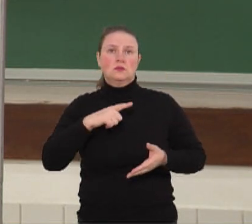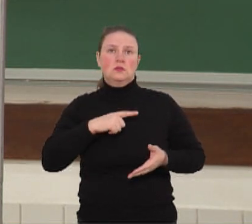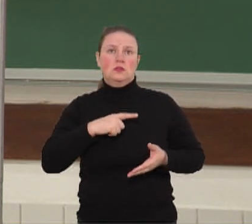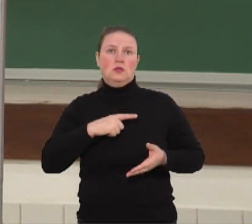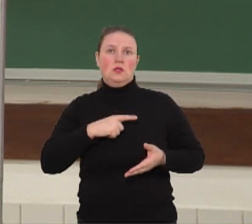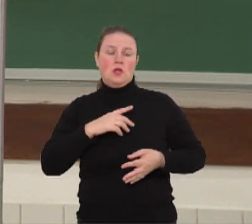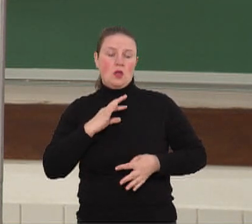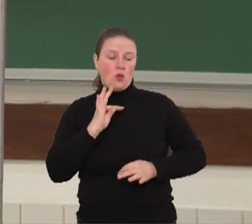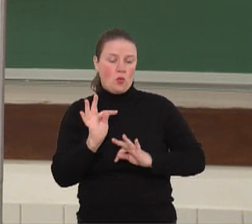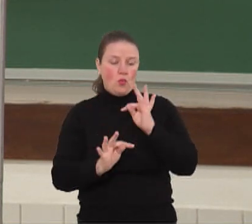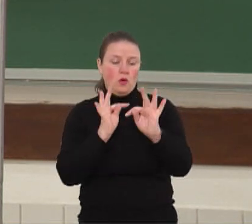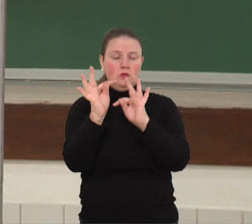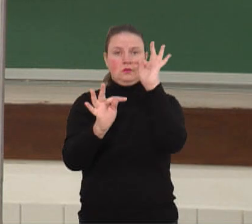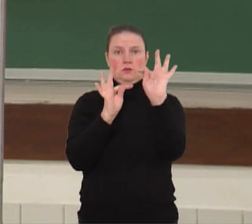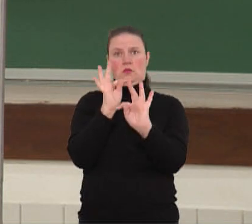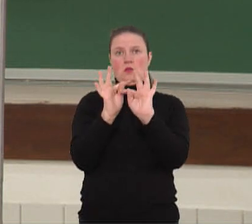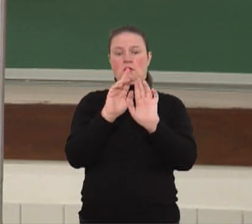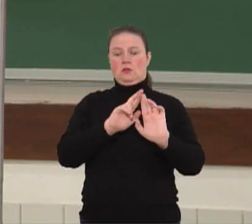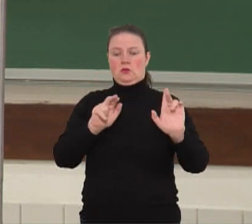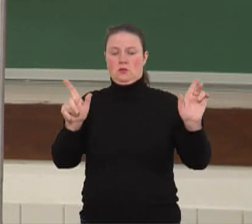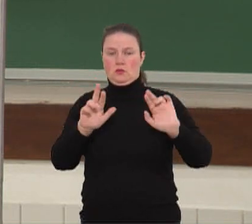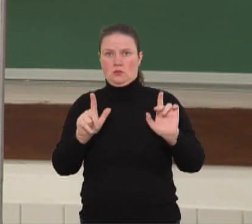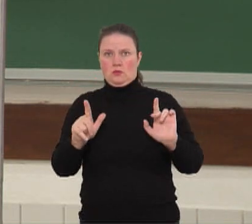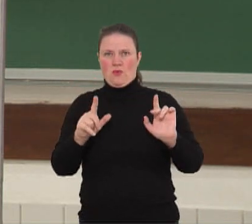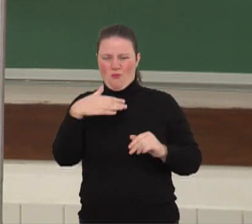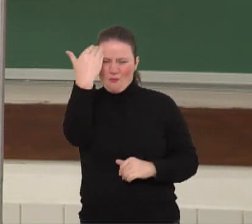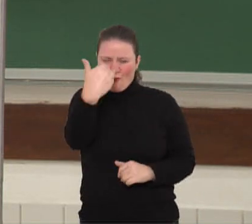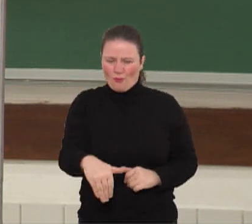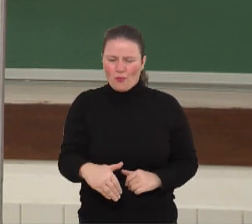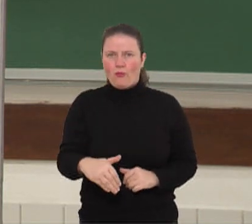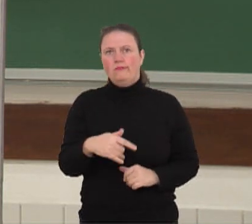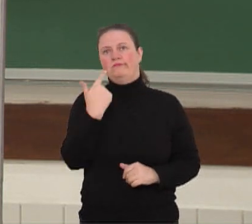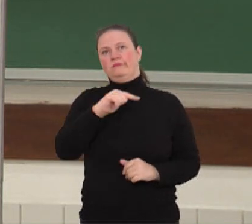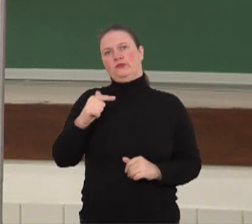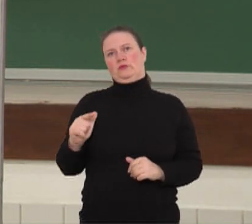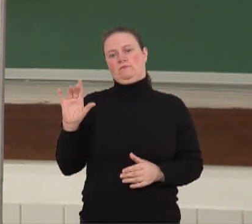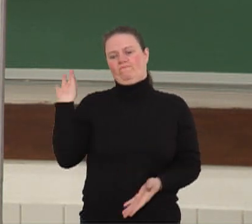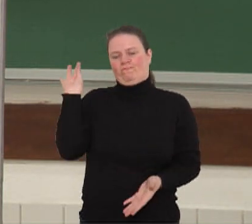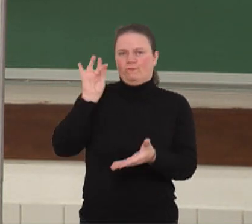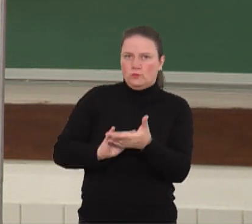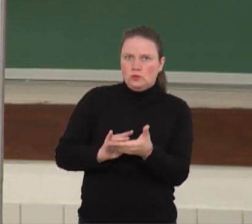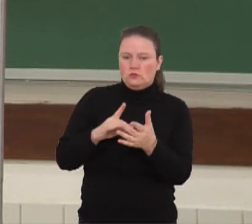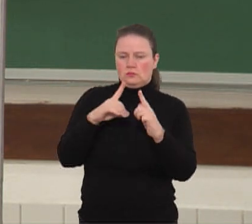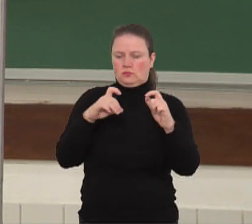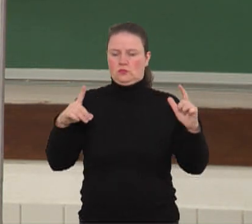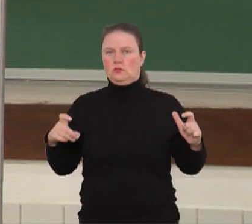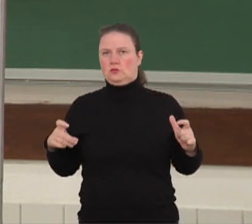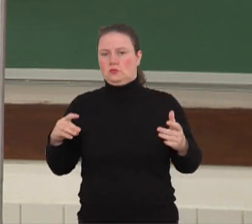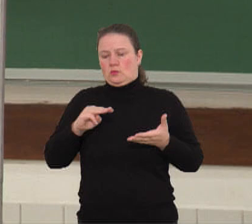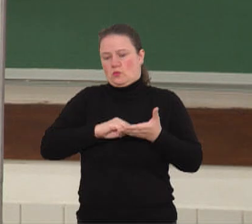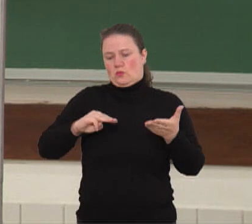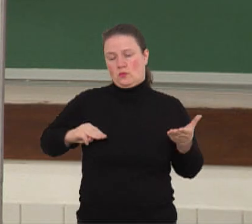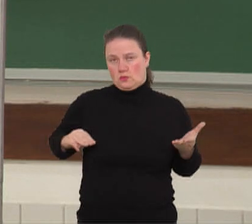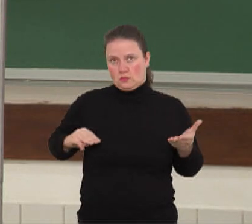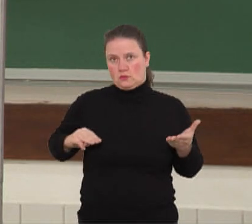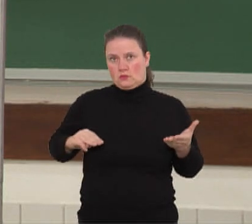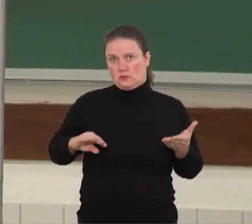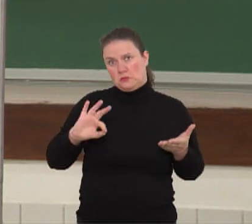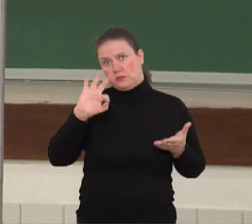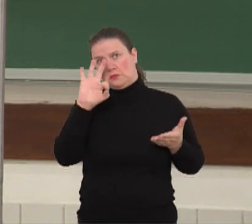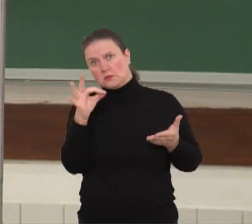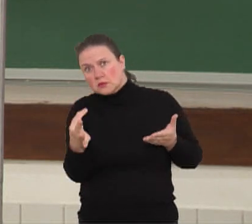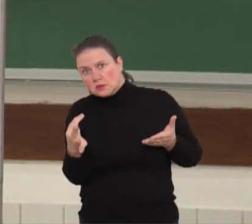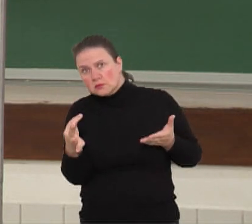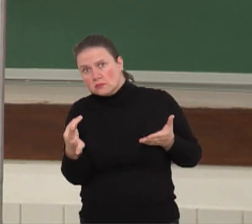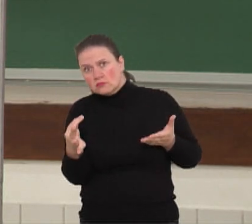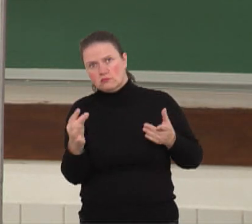científico. Ela não é cientificamente provável com o método científico utilizado. Ela está certa?